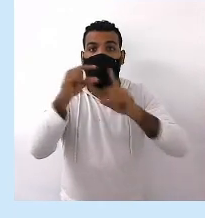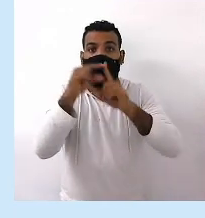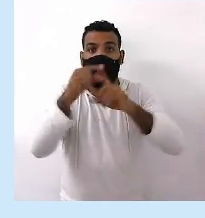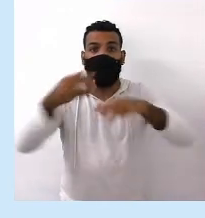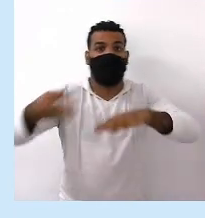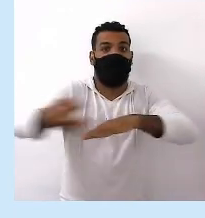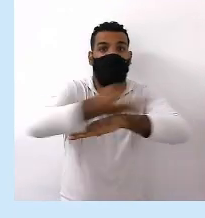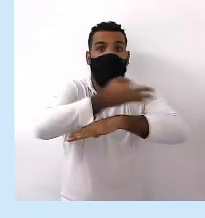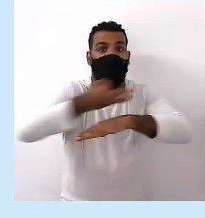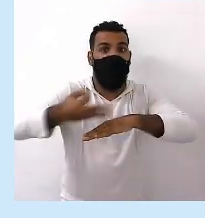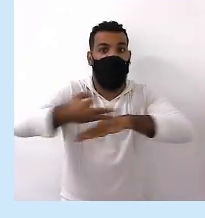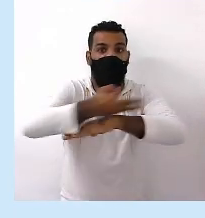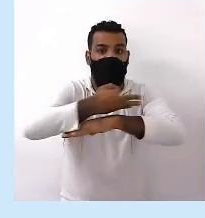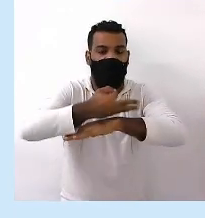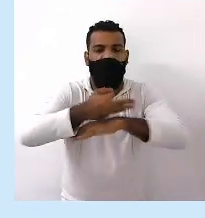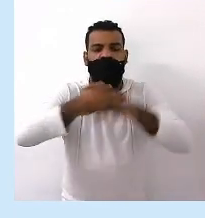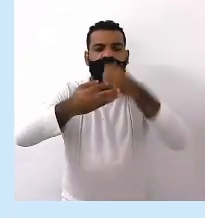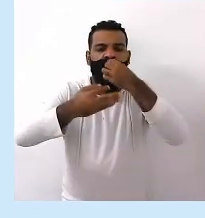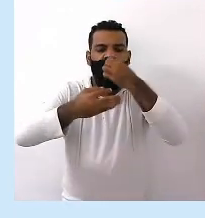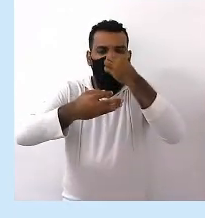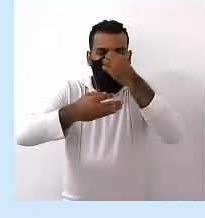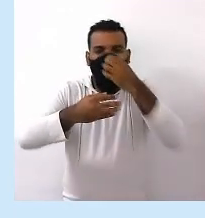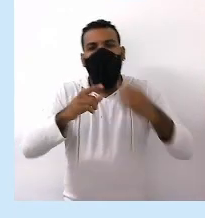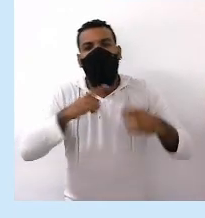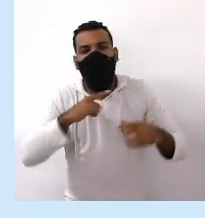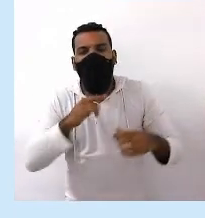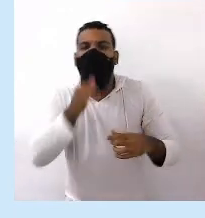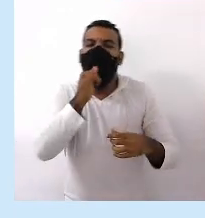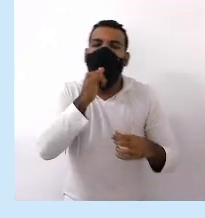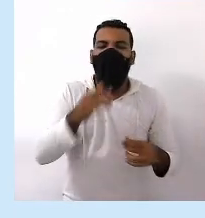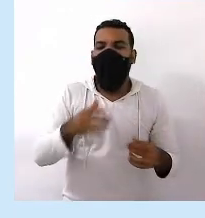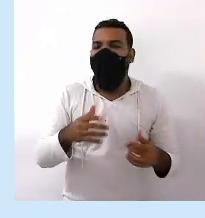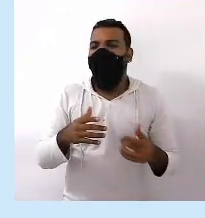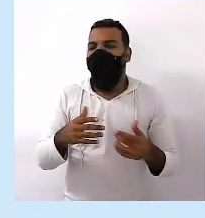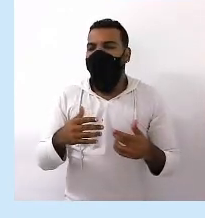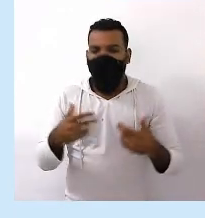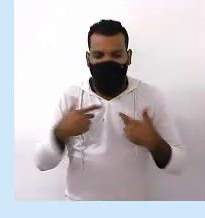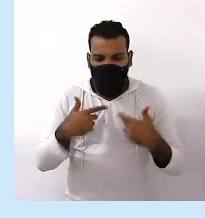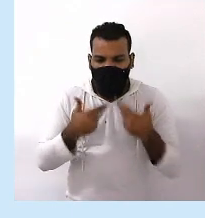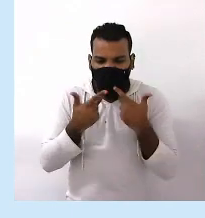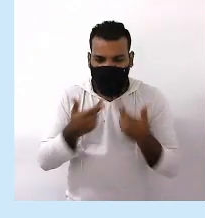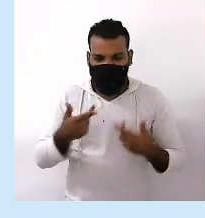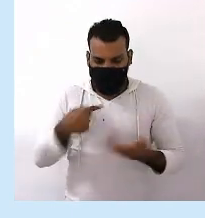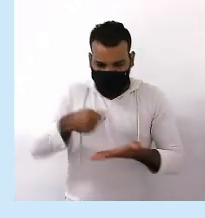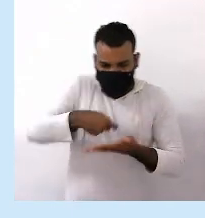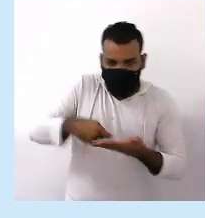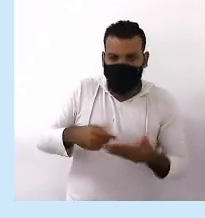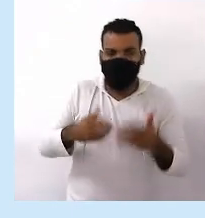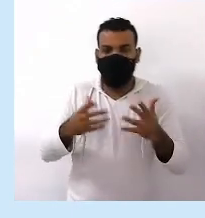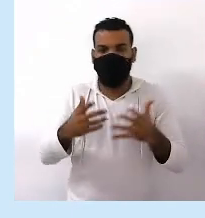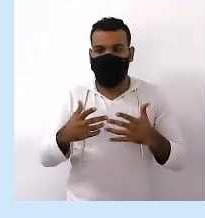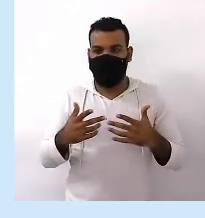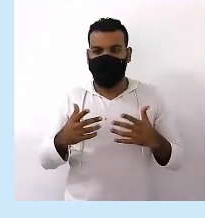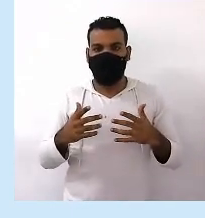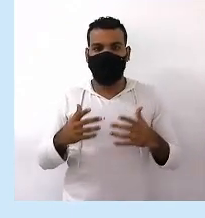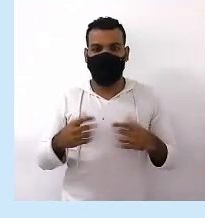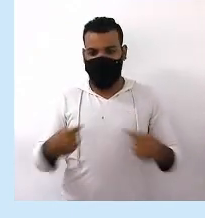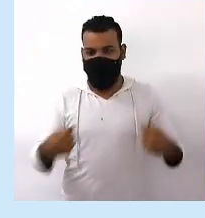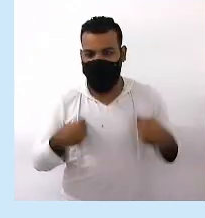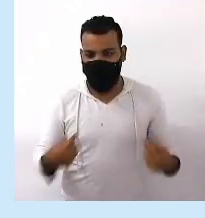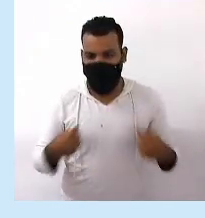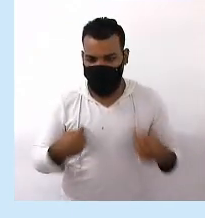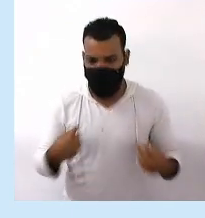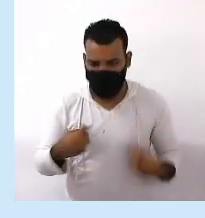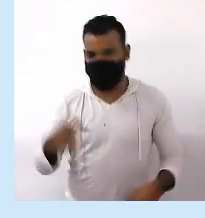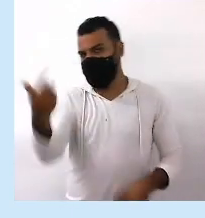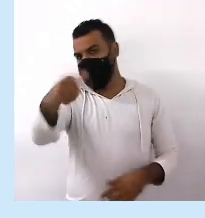você observar aí Gente Não tem nenhuma presença De quem fala Não há quem fala Não há primeira pessoa aí Ou